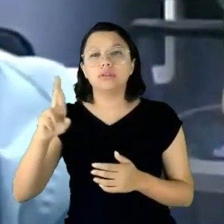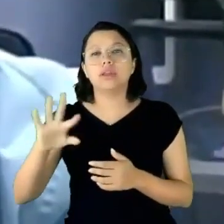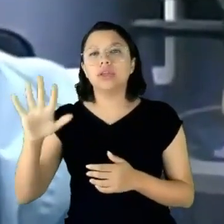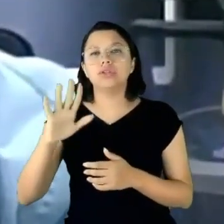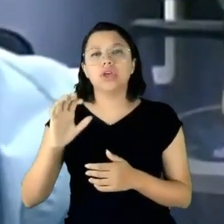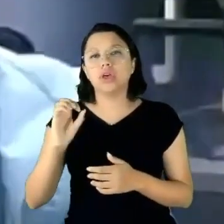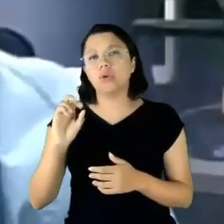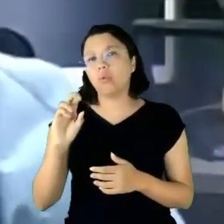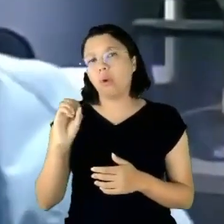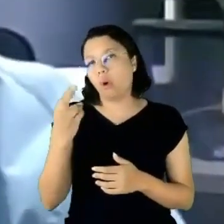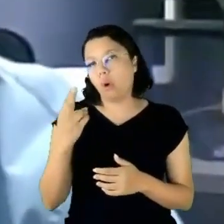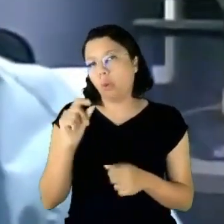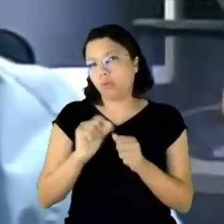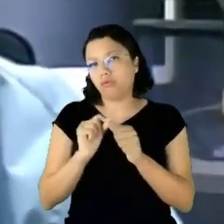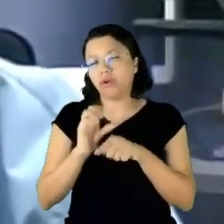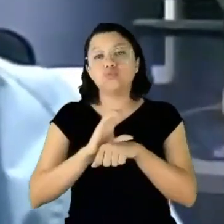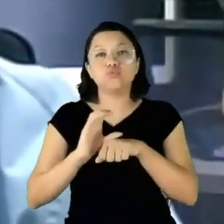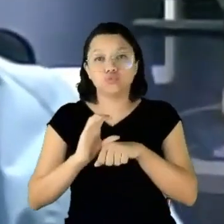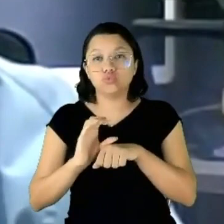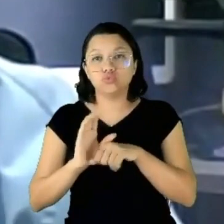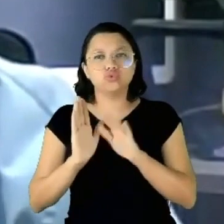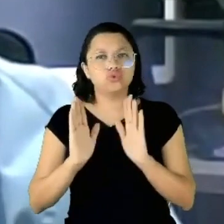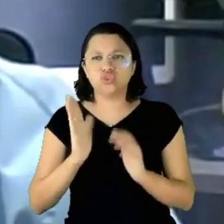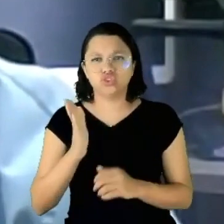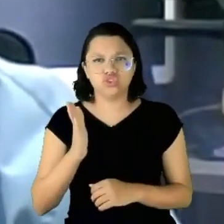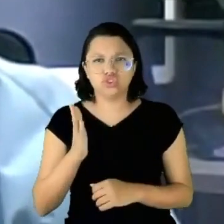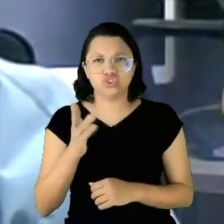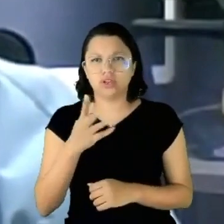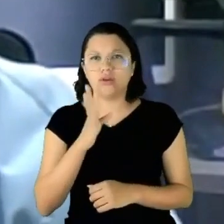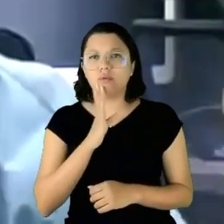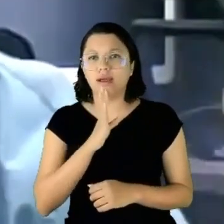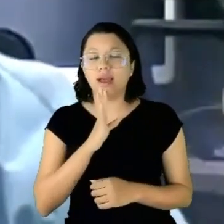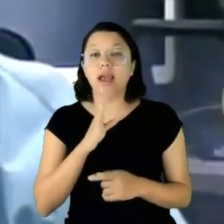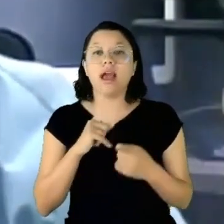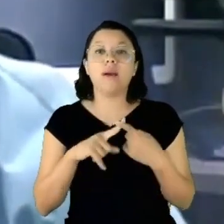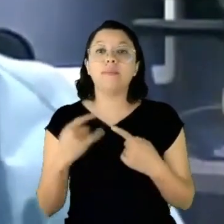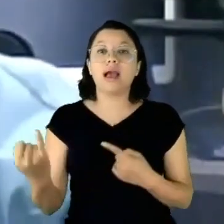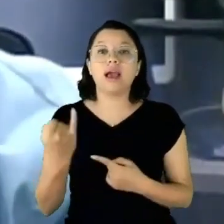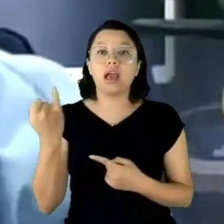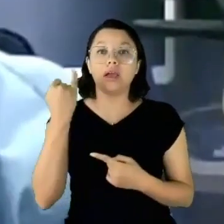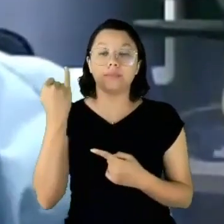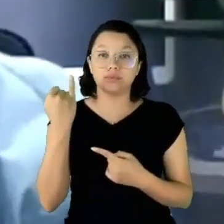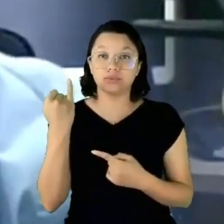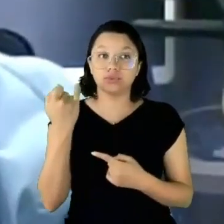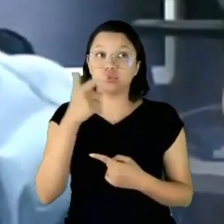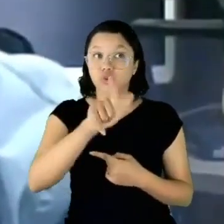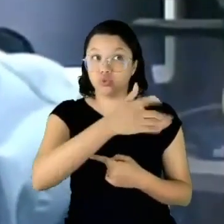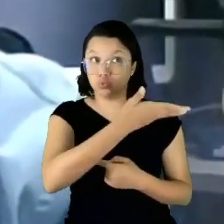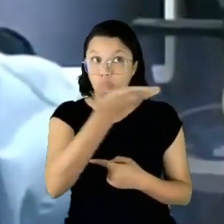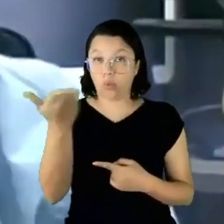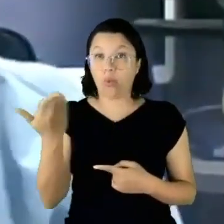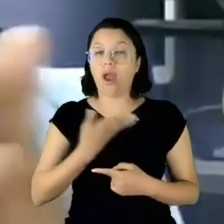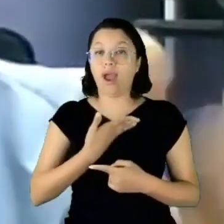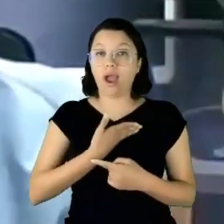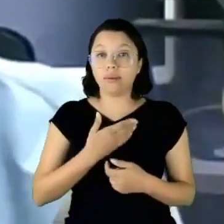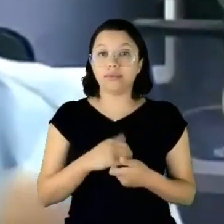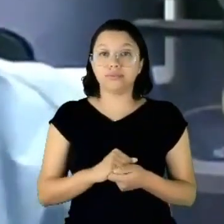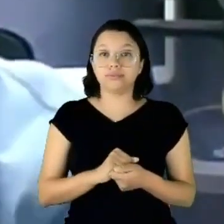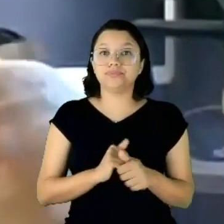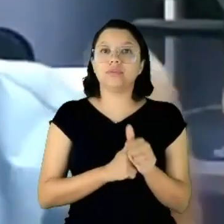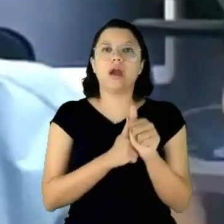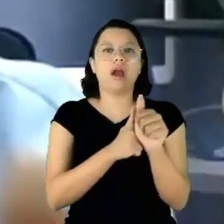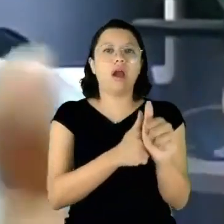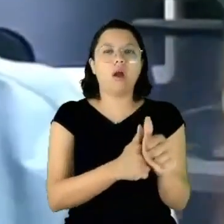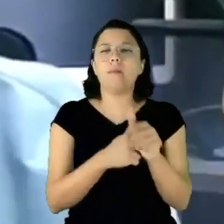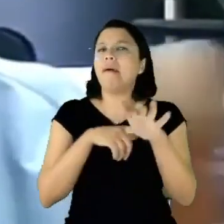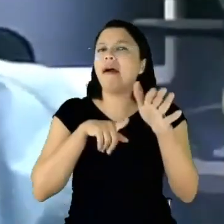já vai estar familiarizado com isso, mas é importante que os demais colegas acompanhem